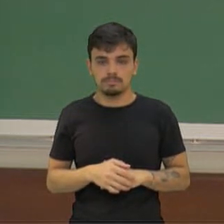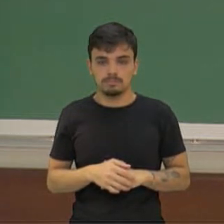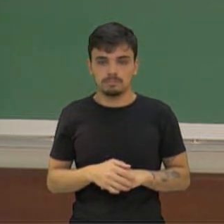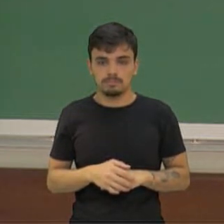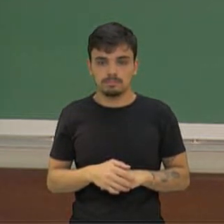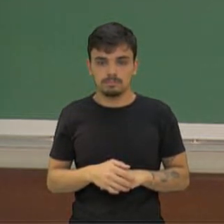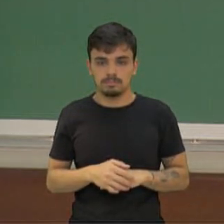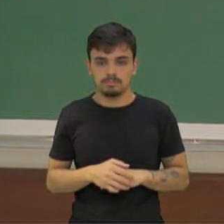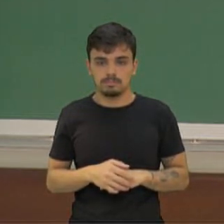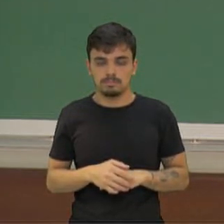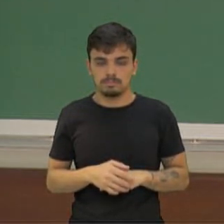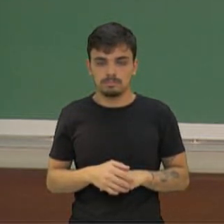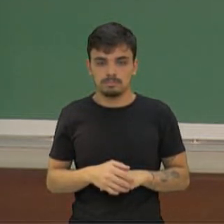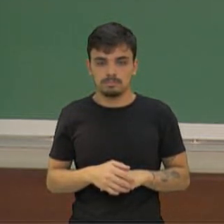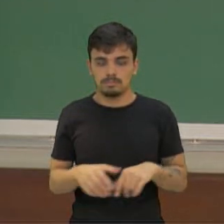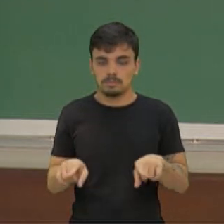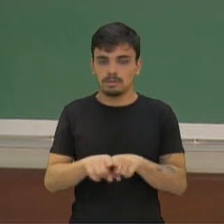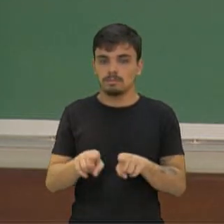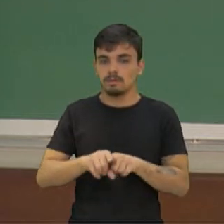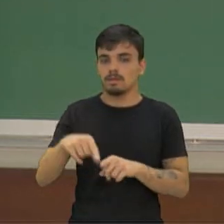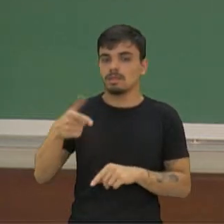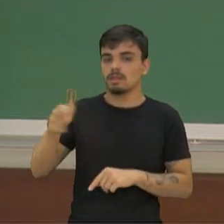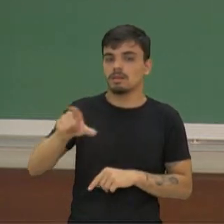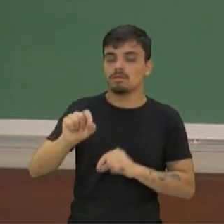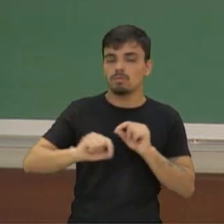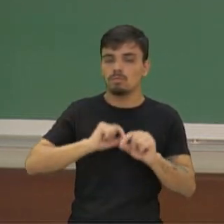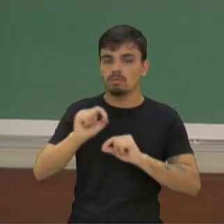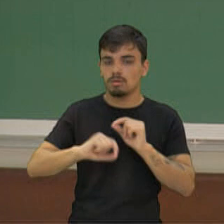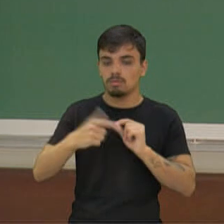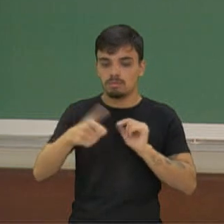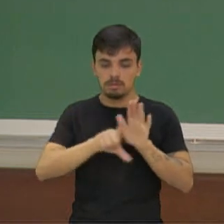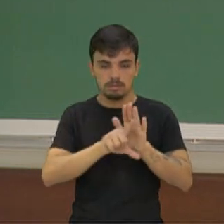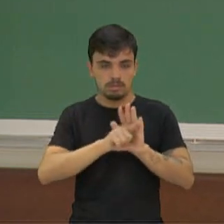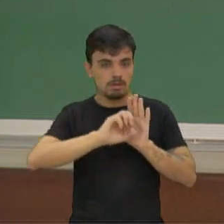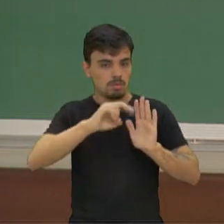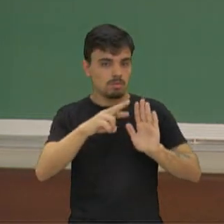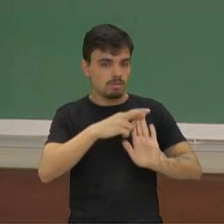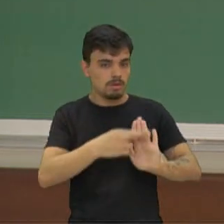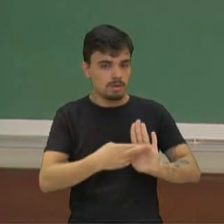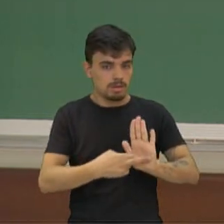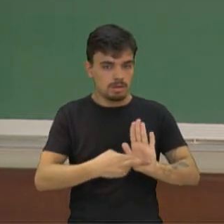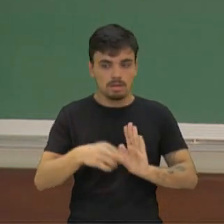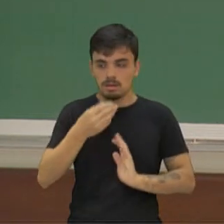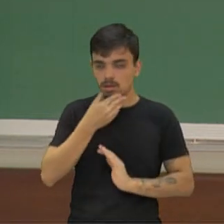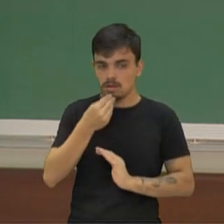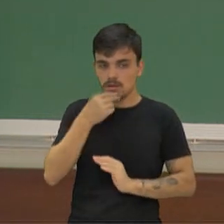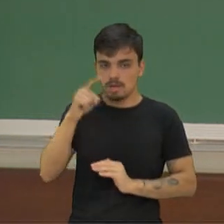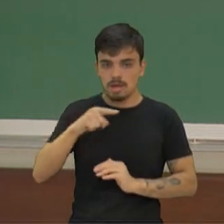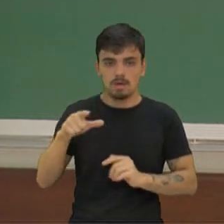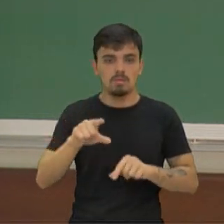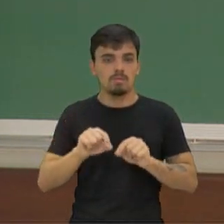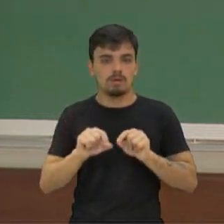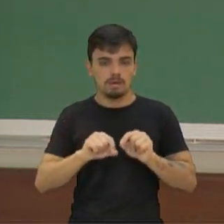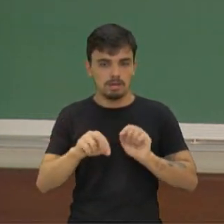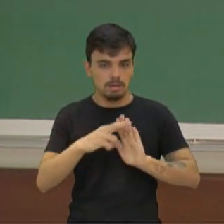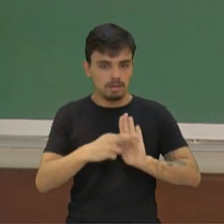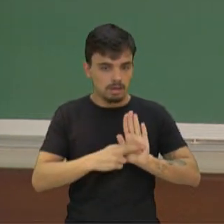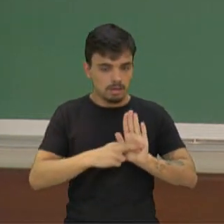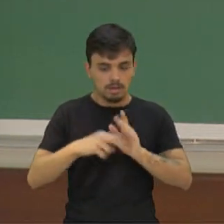Também existe uma segunda lei de Kirchhoff, ou regra de Kirchhoff, que é a lei das malhas, ou áreas.